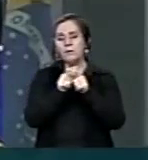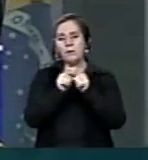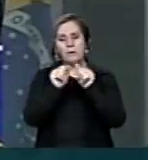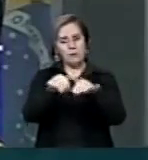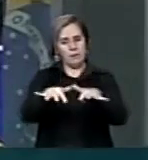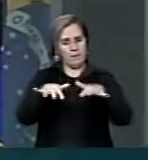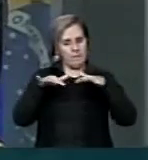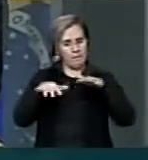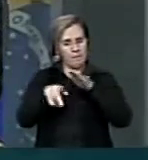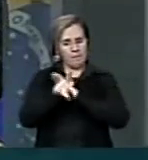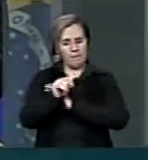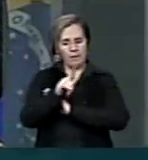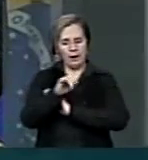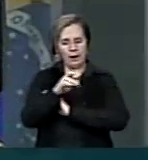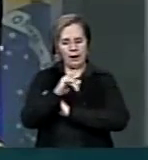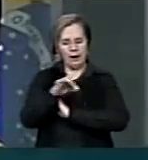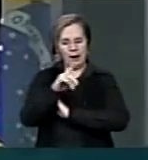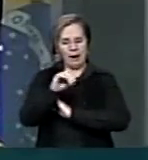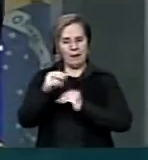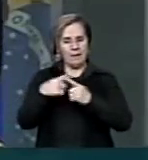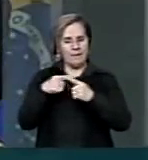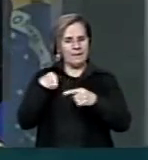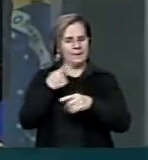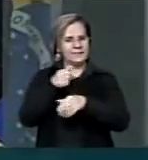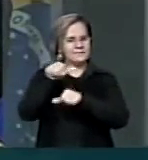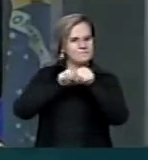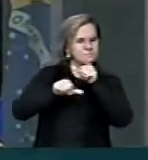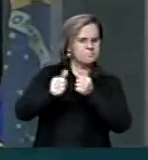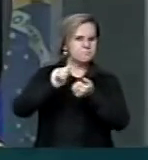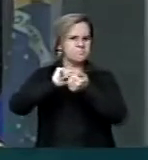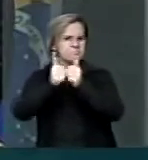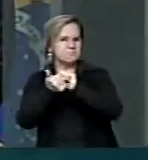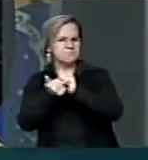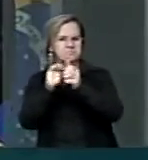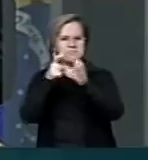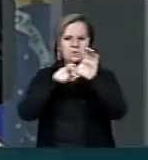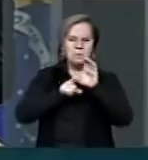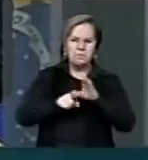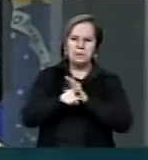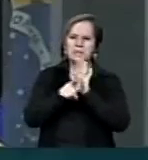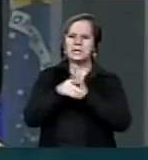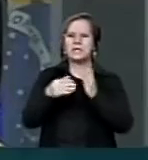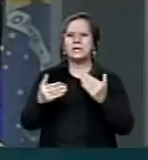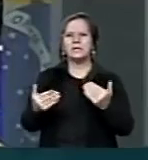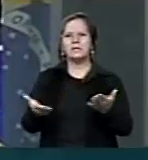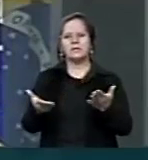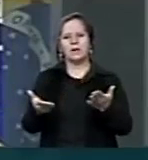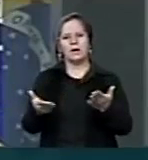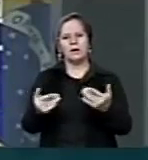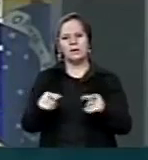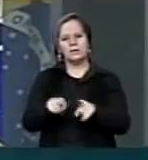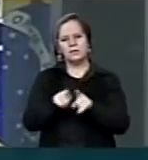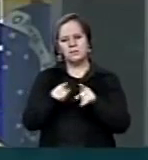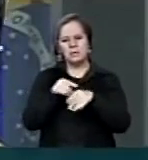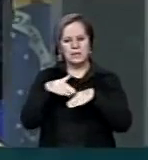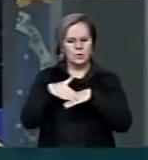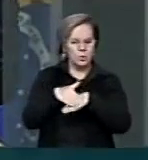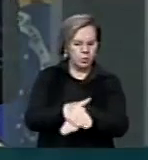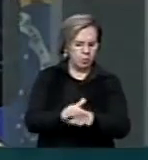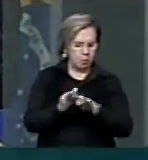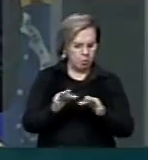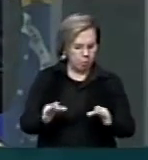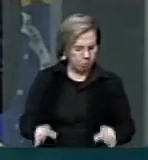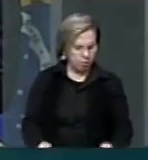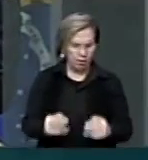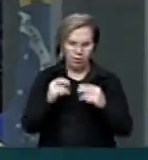nós ficamos numa barganha, numa dependência, eu diria até uma humilhação ao Palácio do